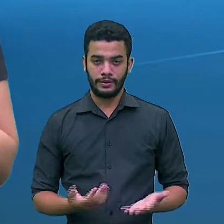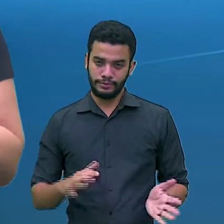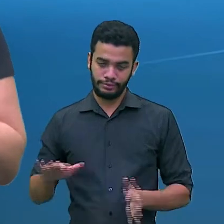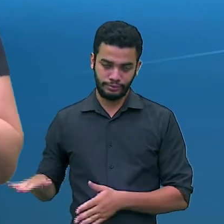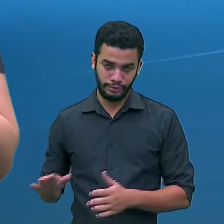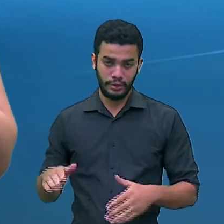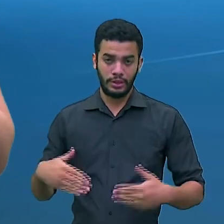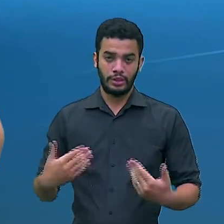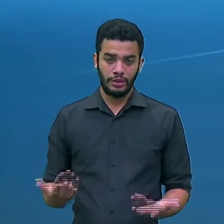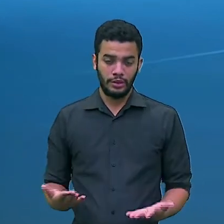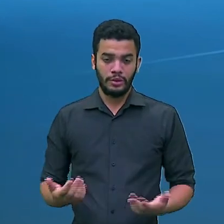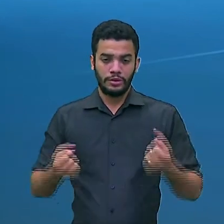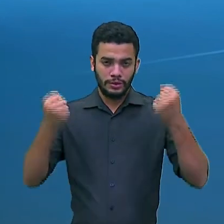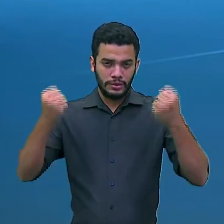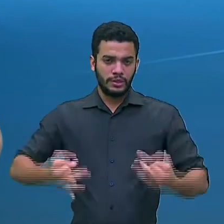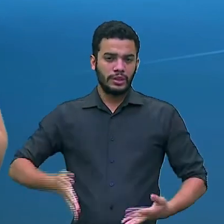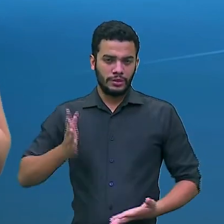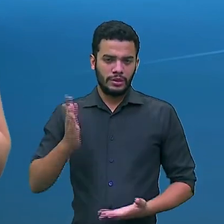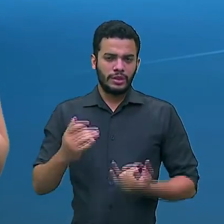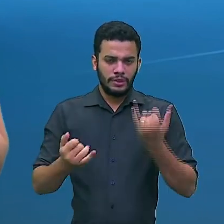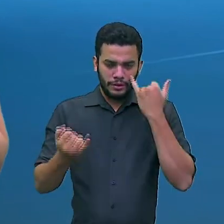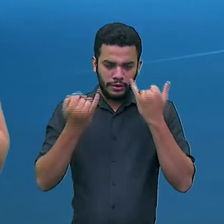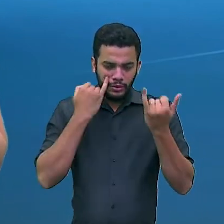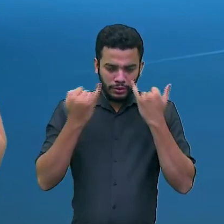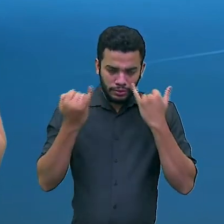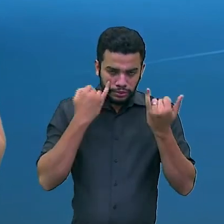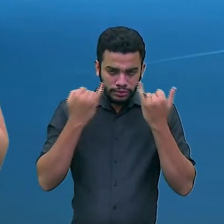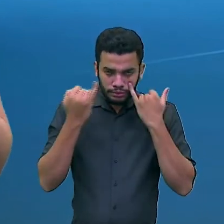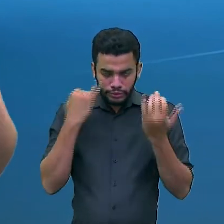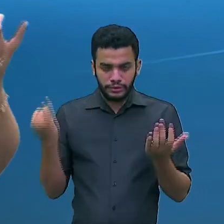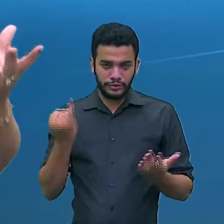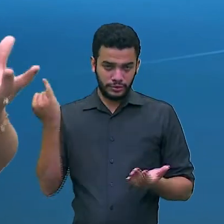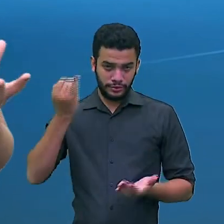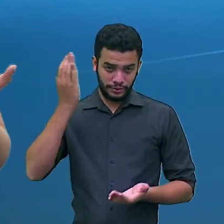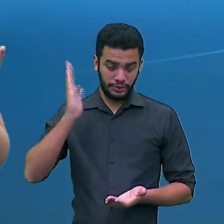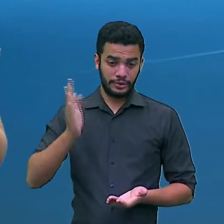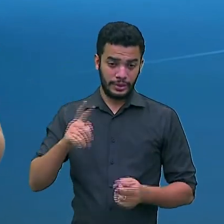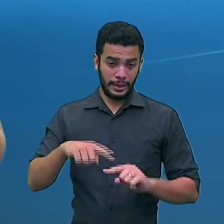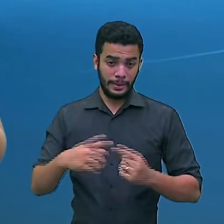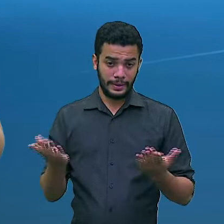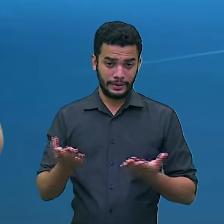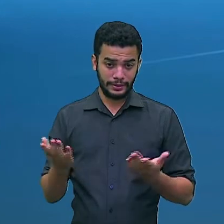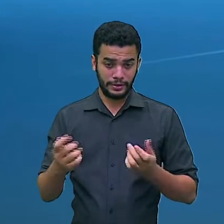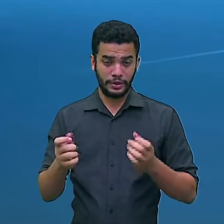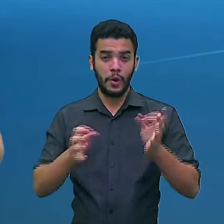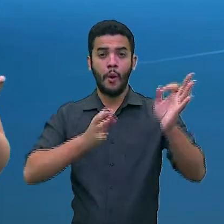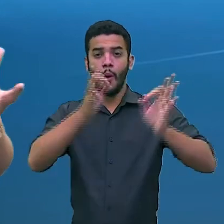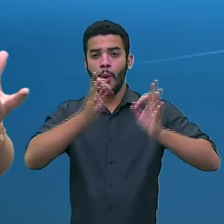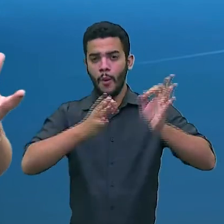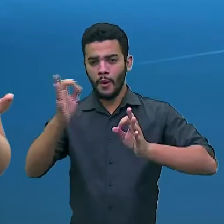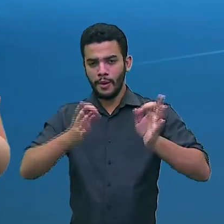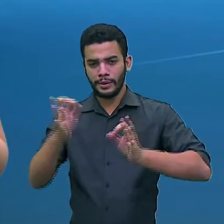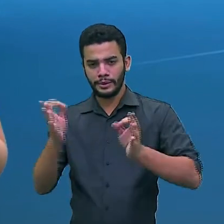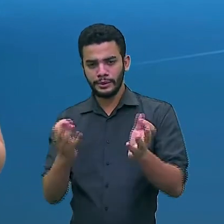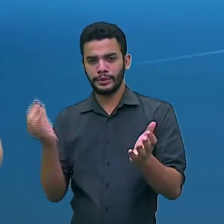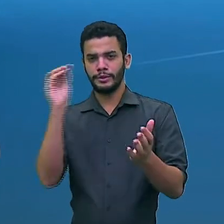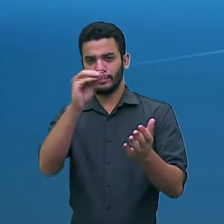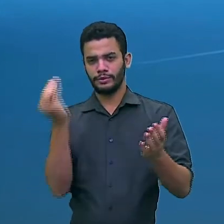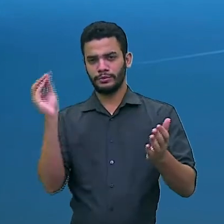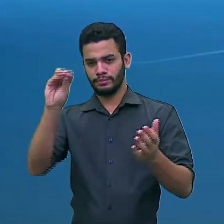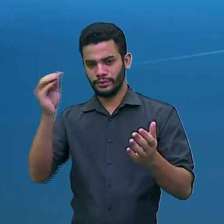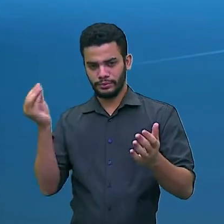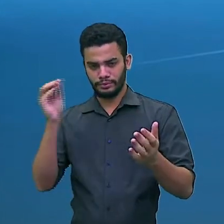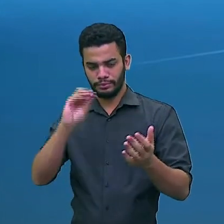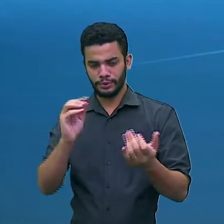aqui. Agora observem essas informações que nós temos no mapa mental, né? E facilita muito a nossa compreensão.